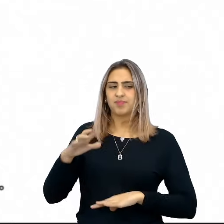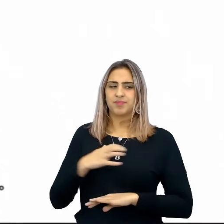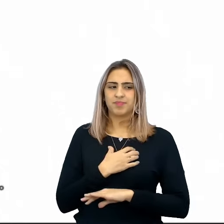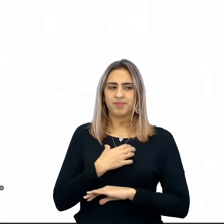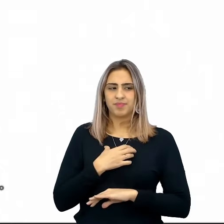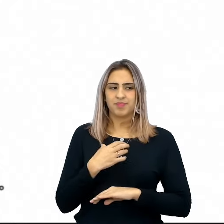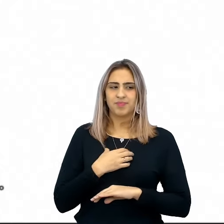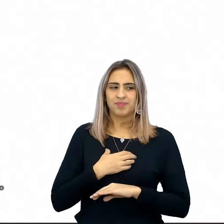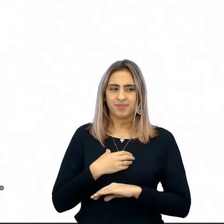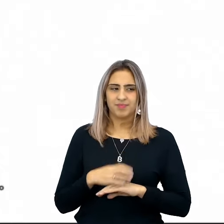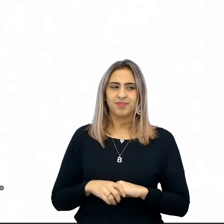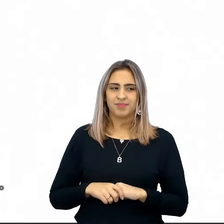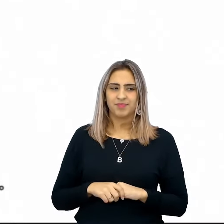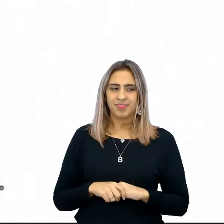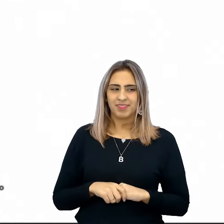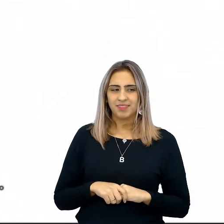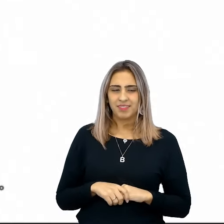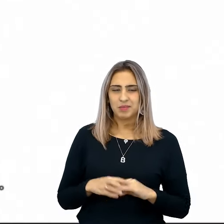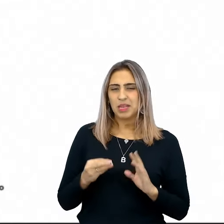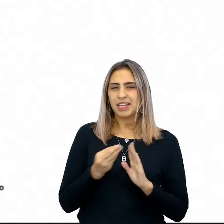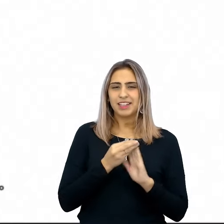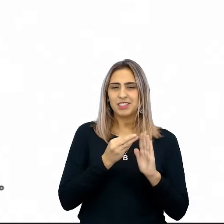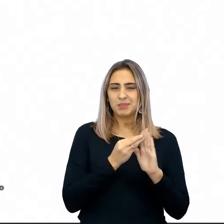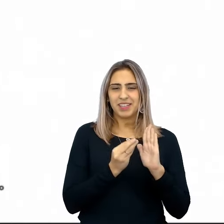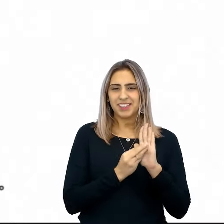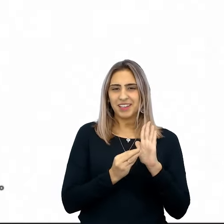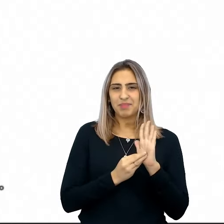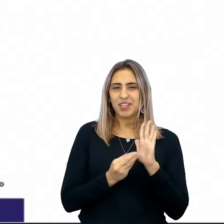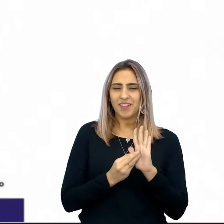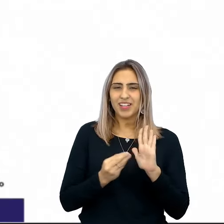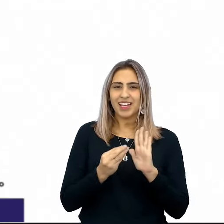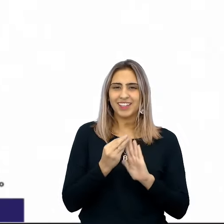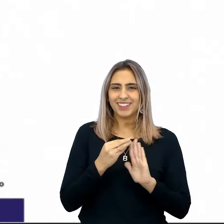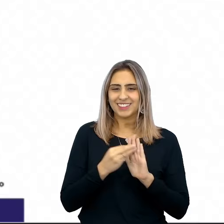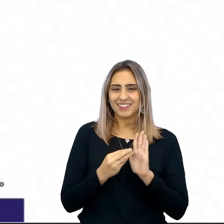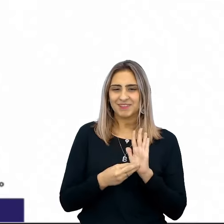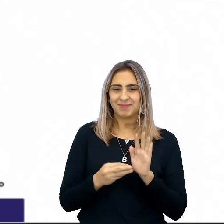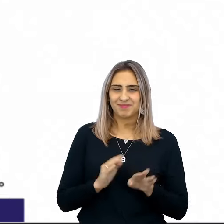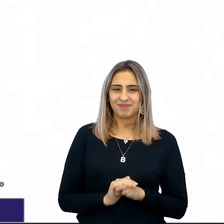situações semelhantes, né? Que vão acontecer. Então,